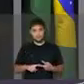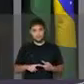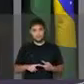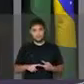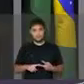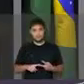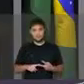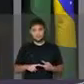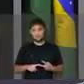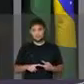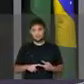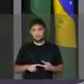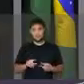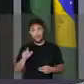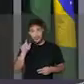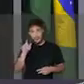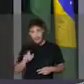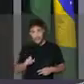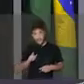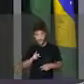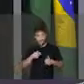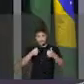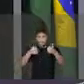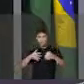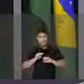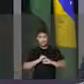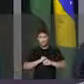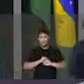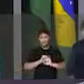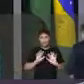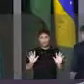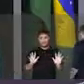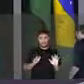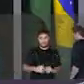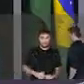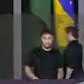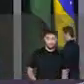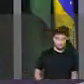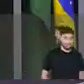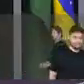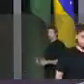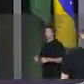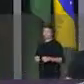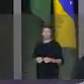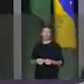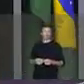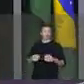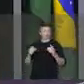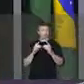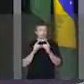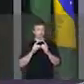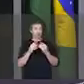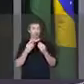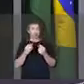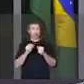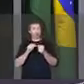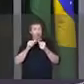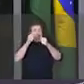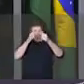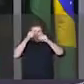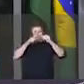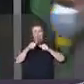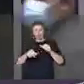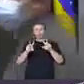Danelon, que de forma bastante didática fez uma análise sobre o caso Daniel Silveira em 10